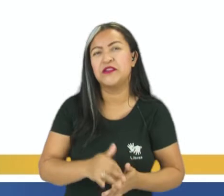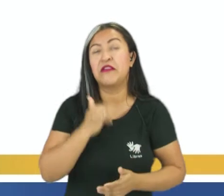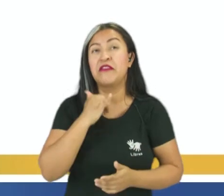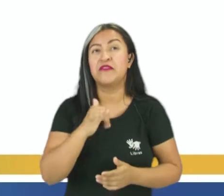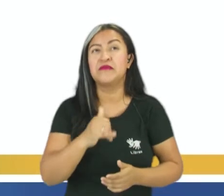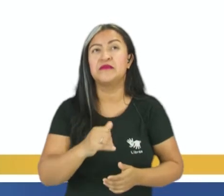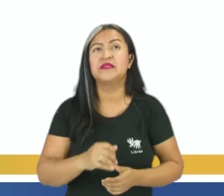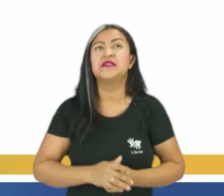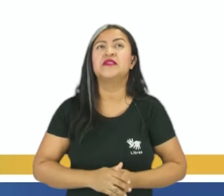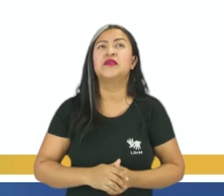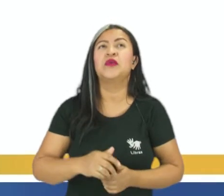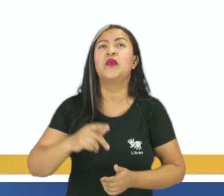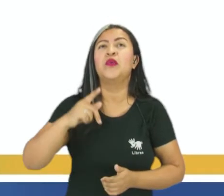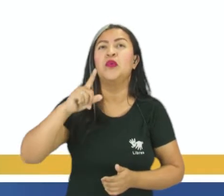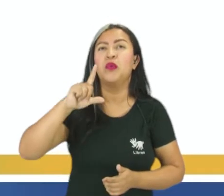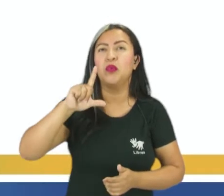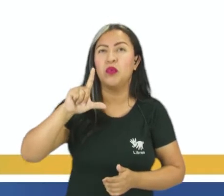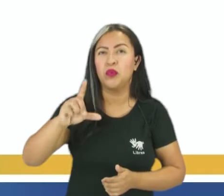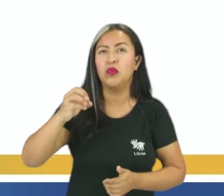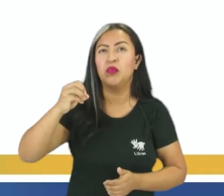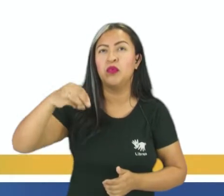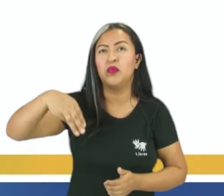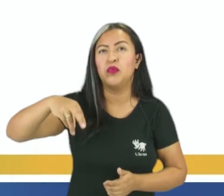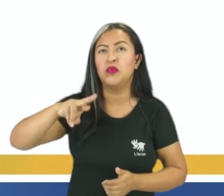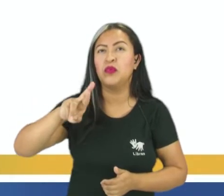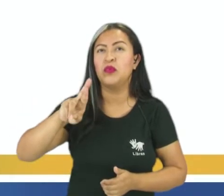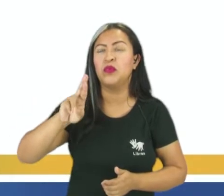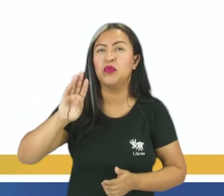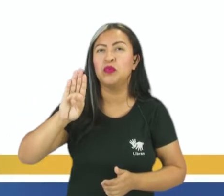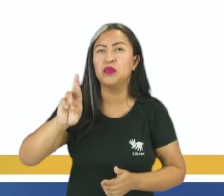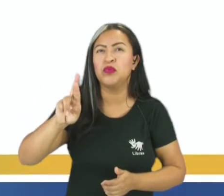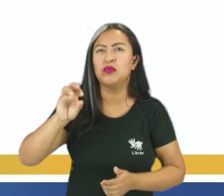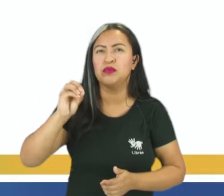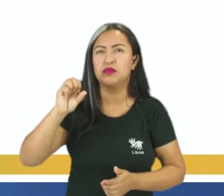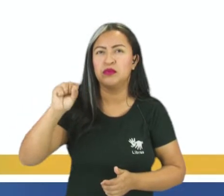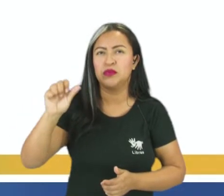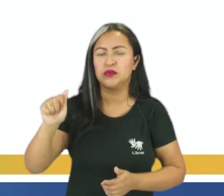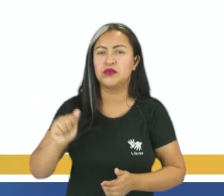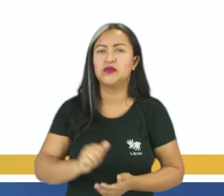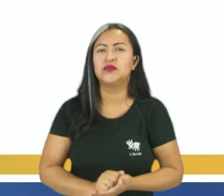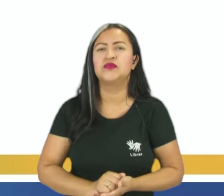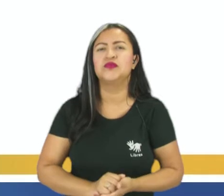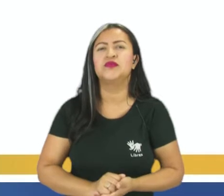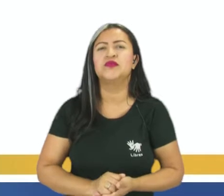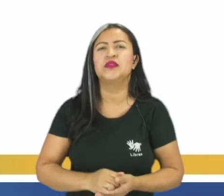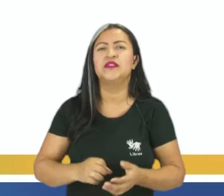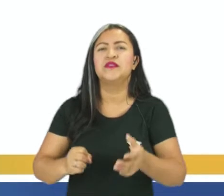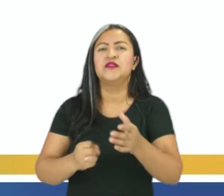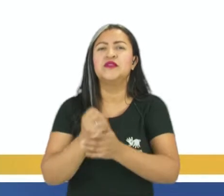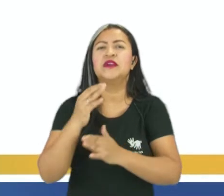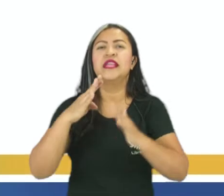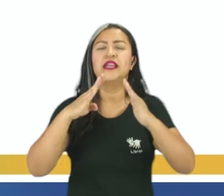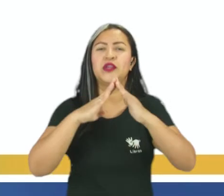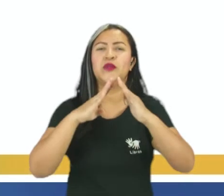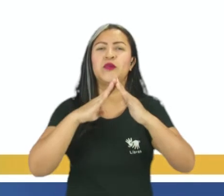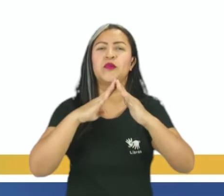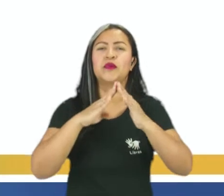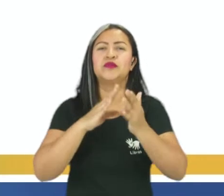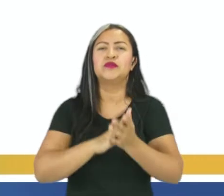Cesare Lombroso, né, ele foi um médico psiquiatra, né, ele foi fundador da escola positivista, então com outros cientistas, aí eles